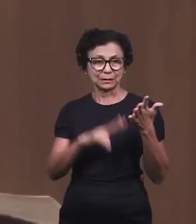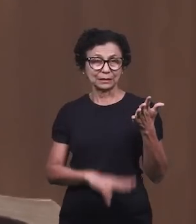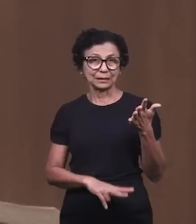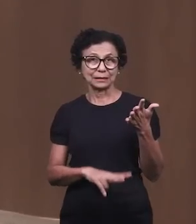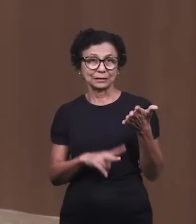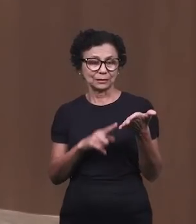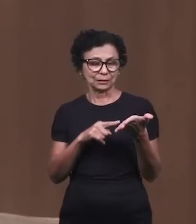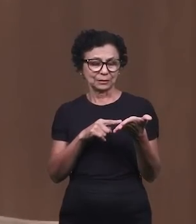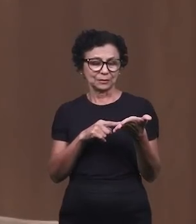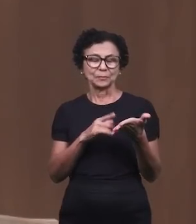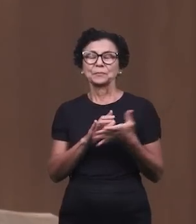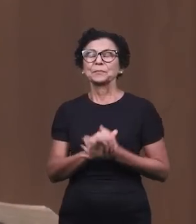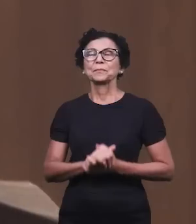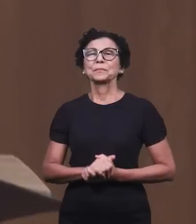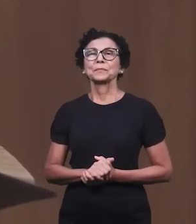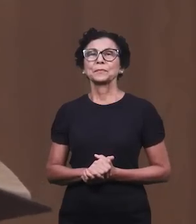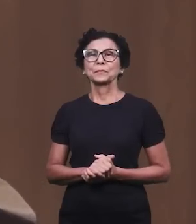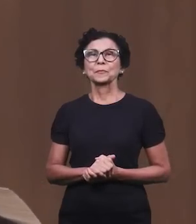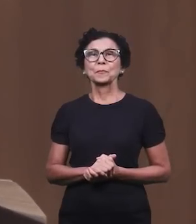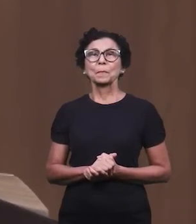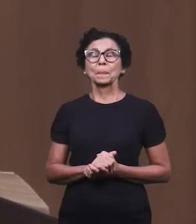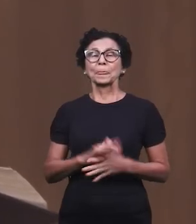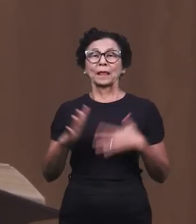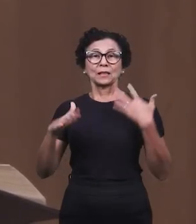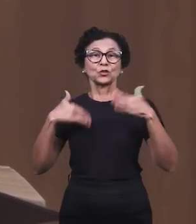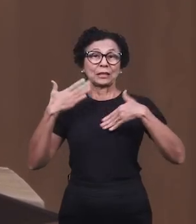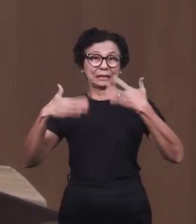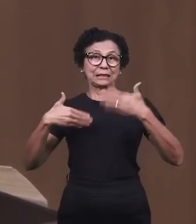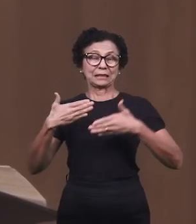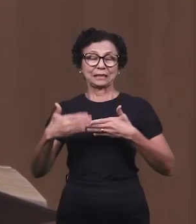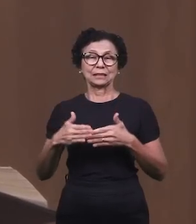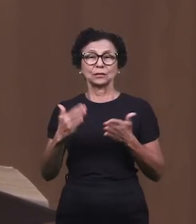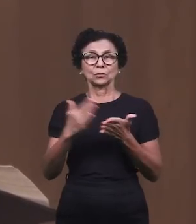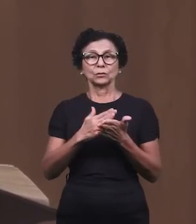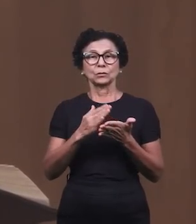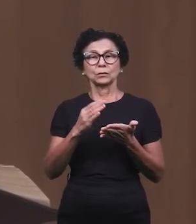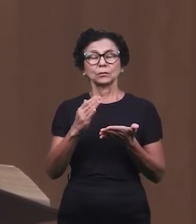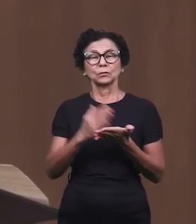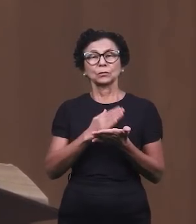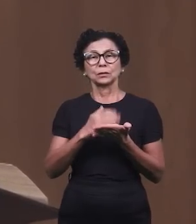que fala em Isaías 61, verso 10, que diz assim: